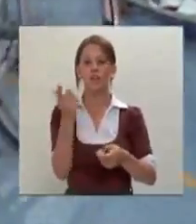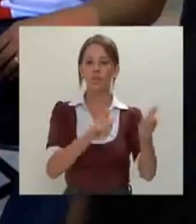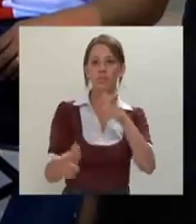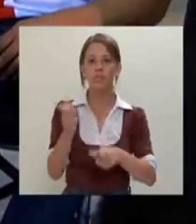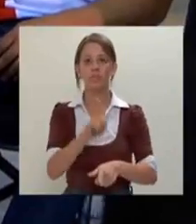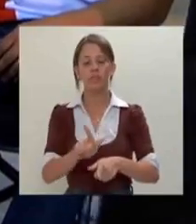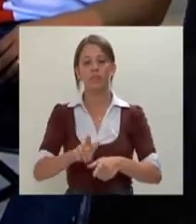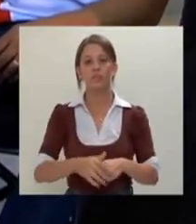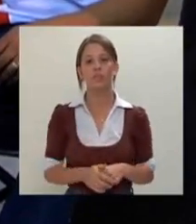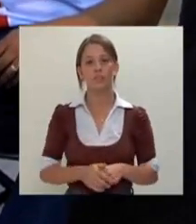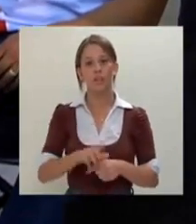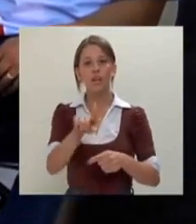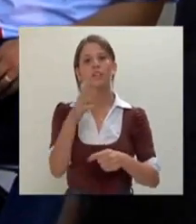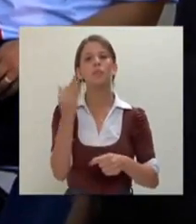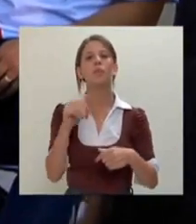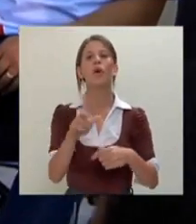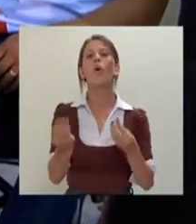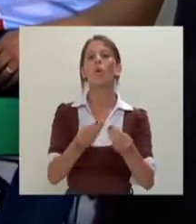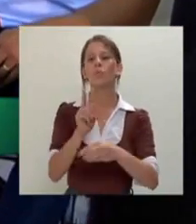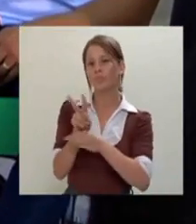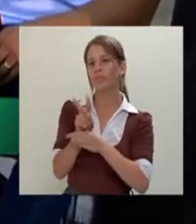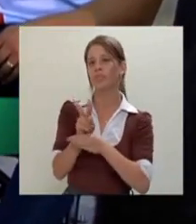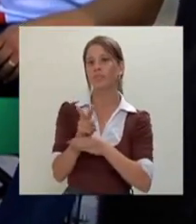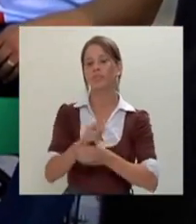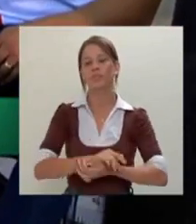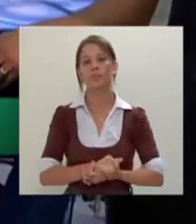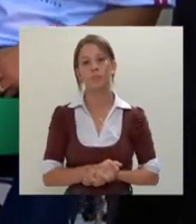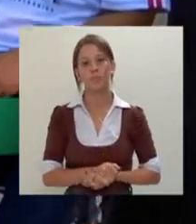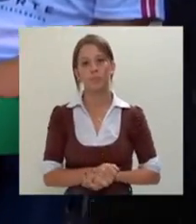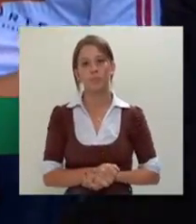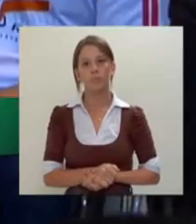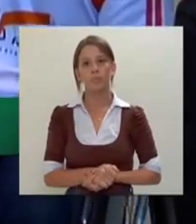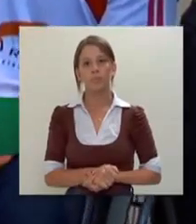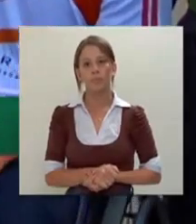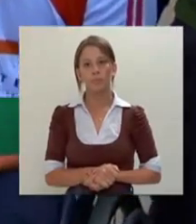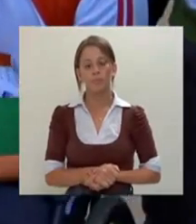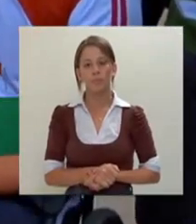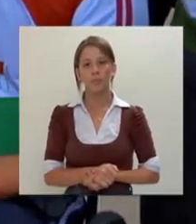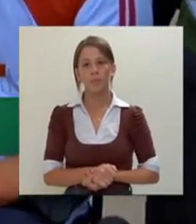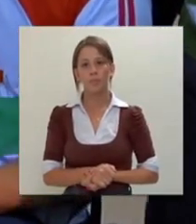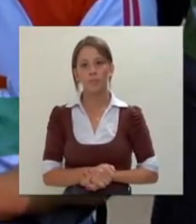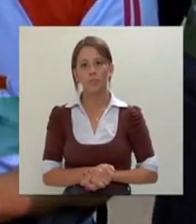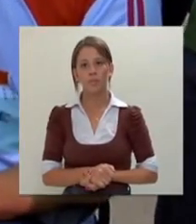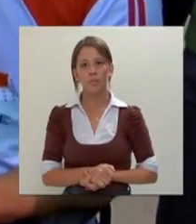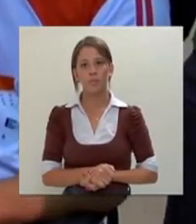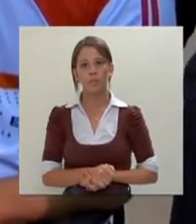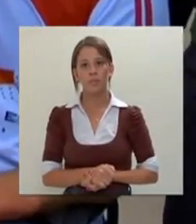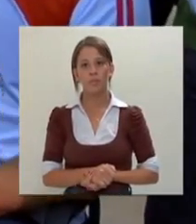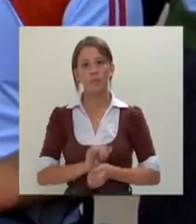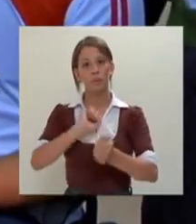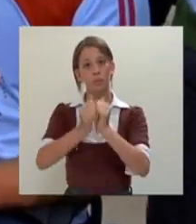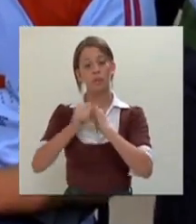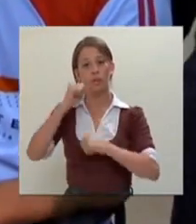4. Foi um aprendizado, né? Foi, a gente aprendeu muito e na verdade eles se superam e é um